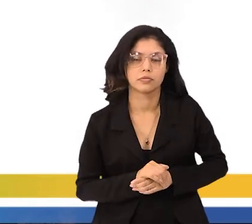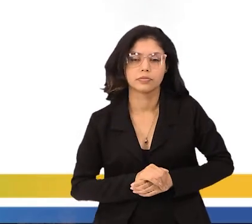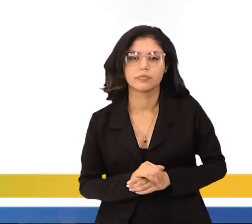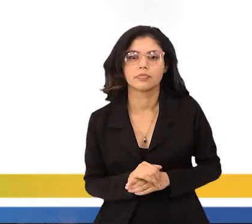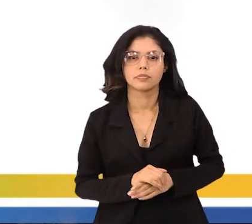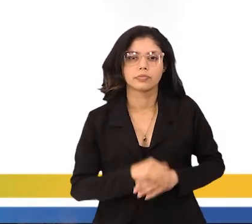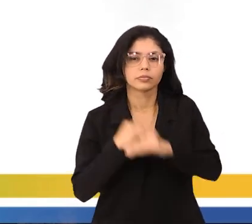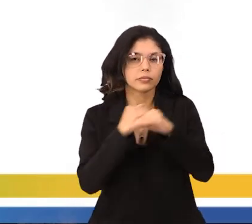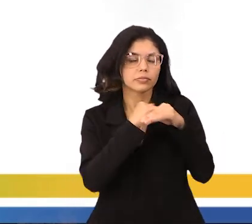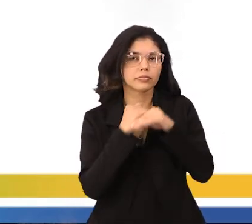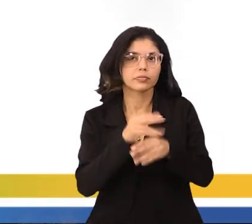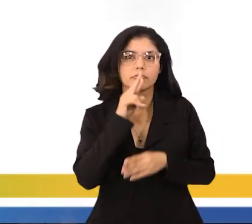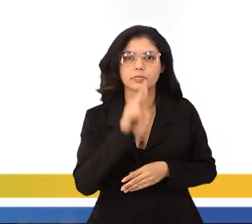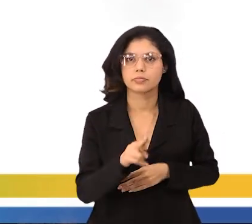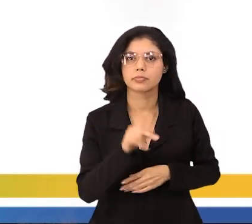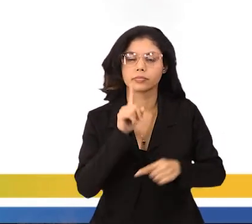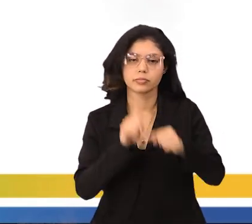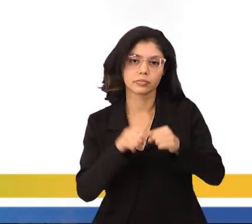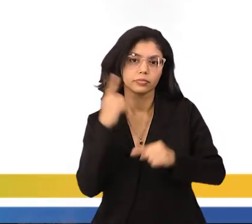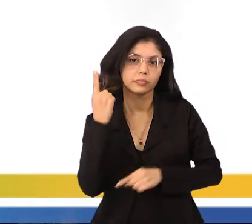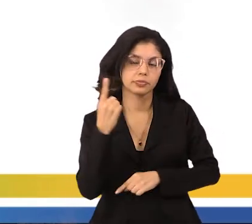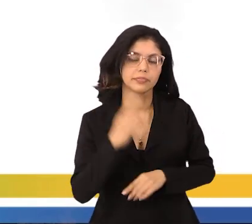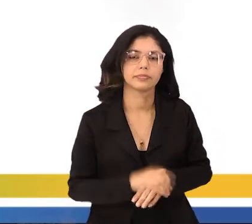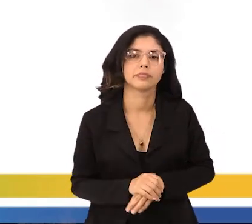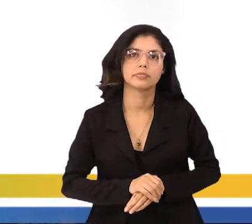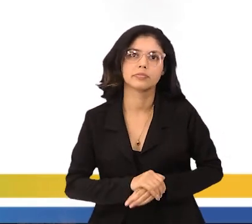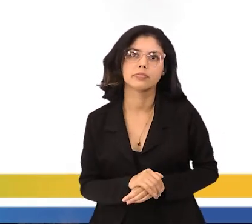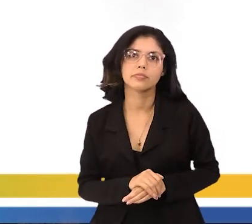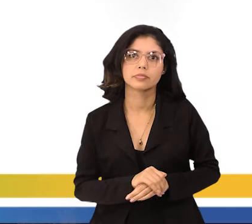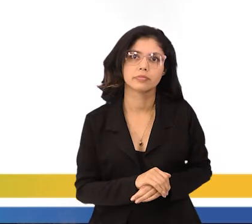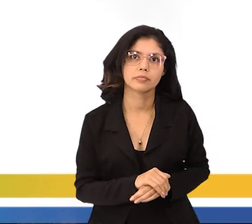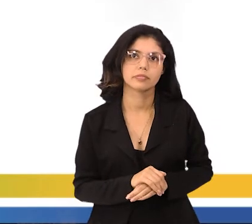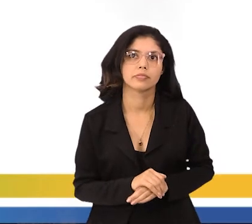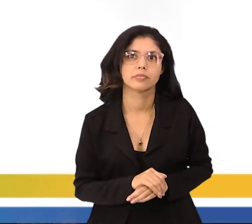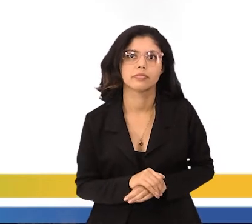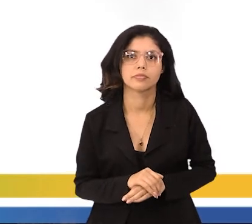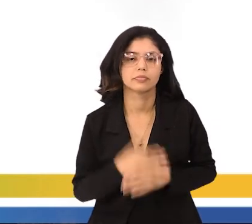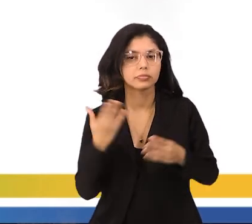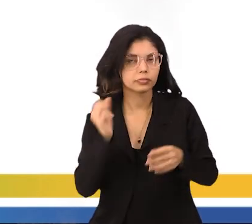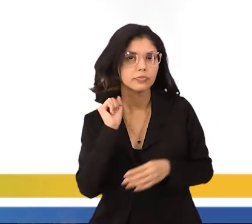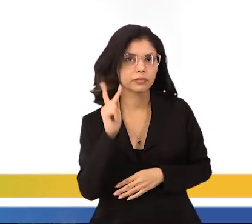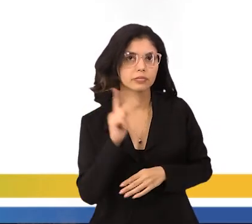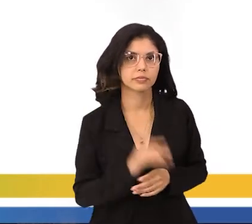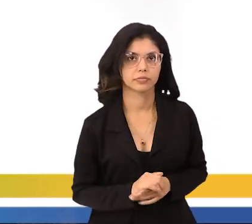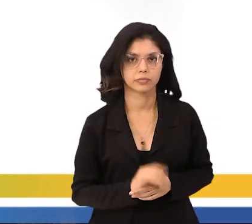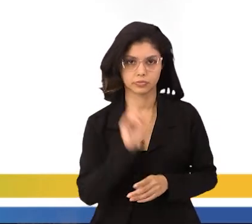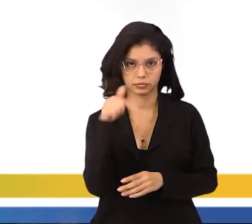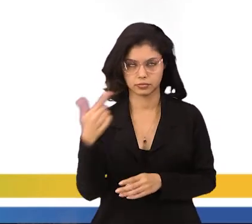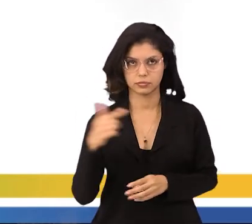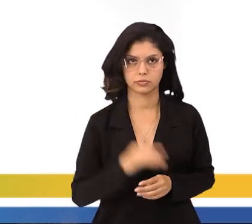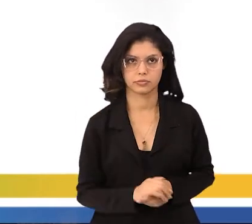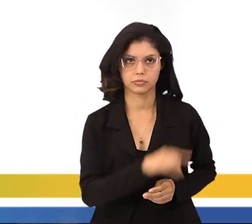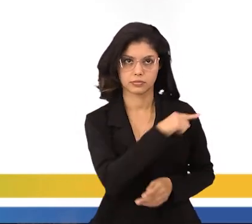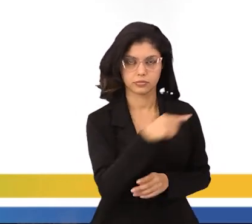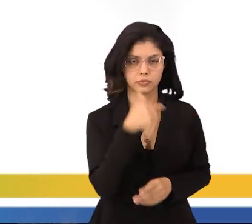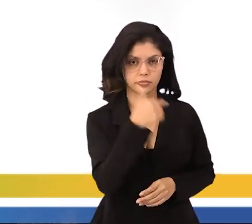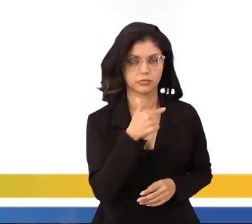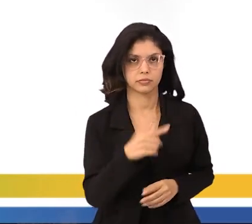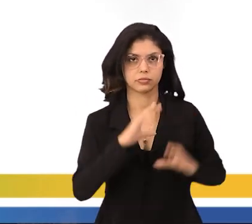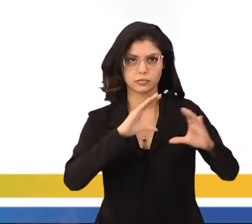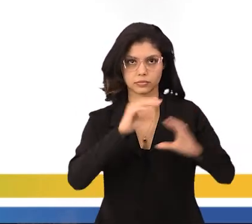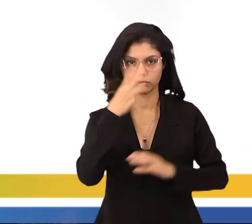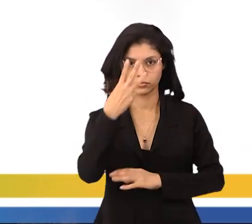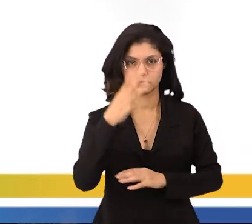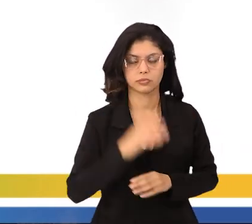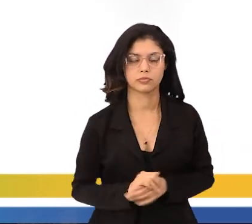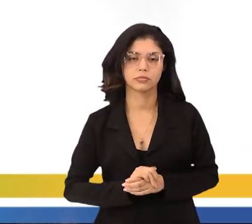caso, iguais, o resultado será positivo. E 1 vezes 1 é igual a 1, ok? Próximo. Eu tenho menos